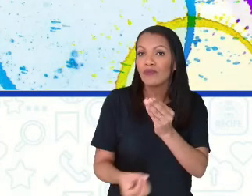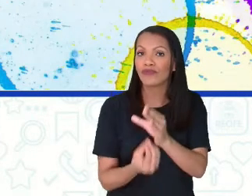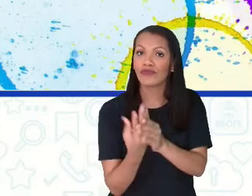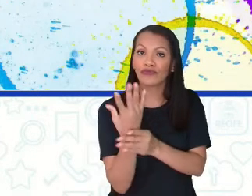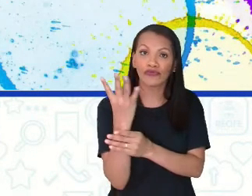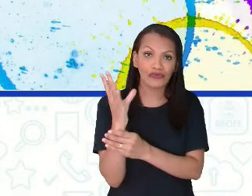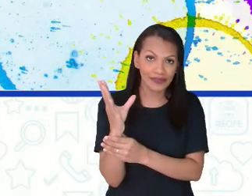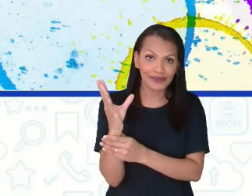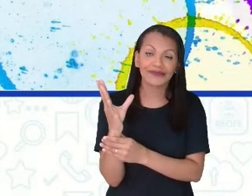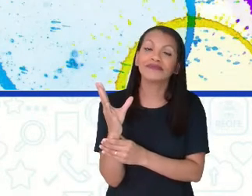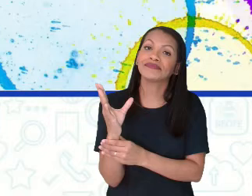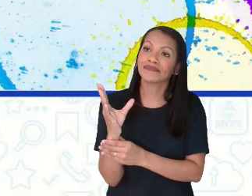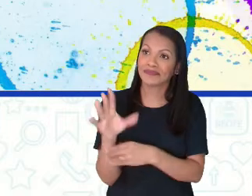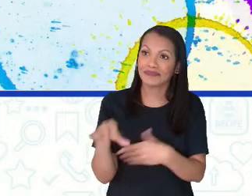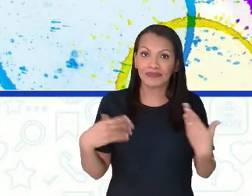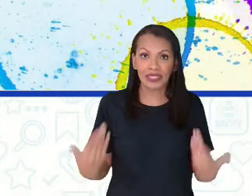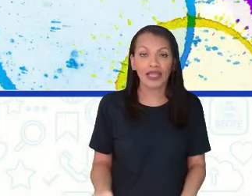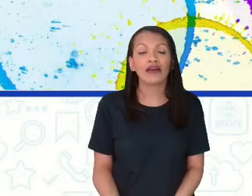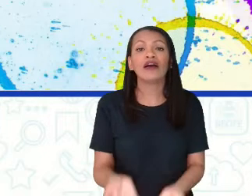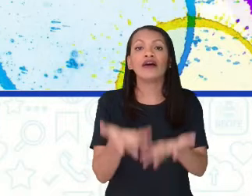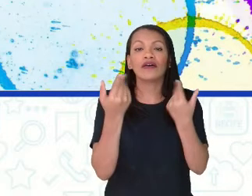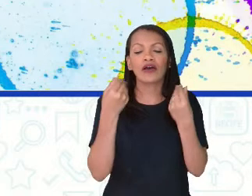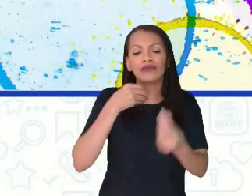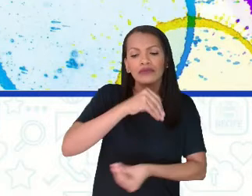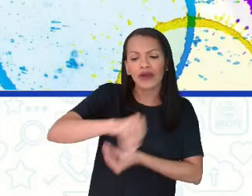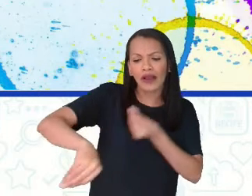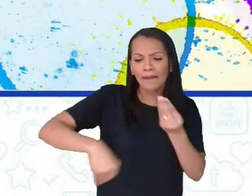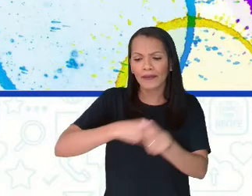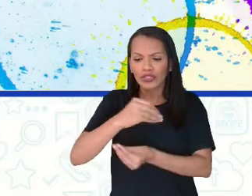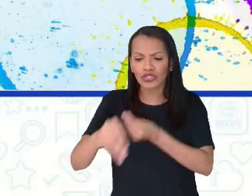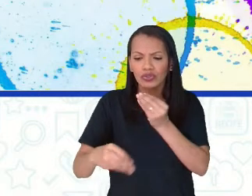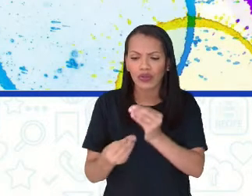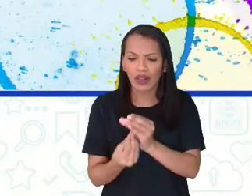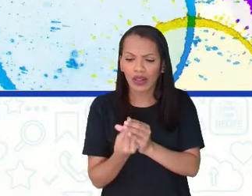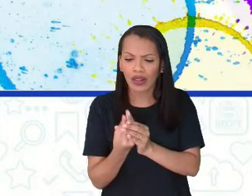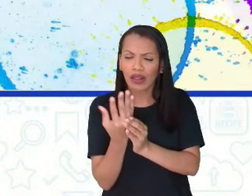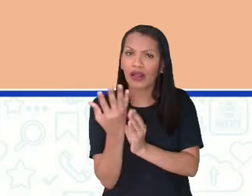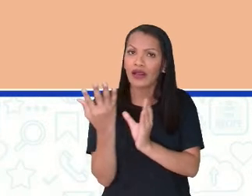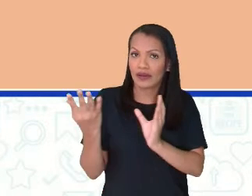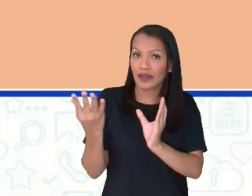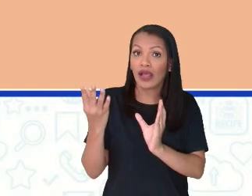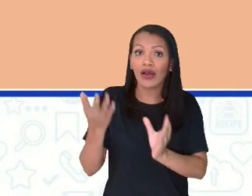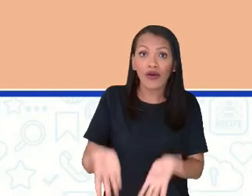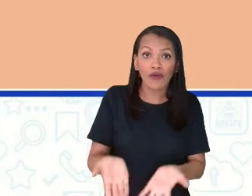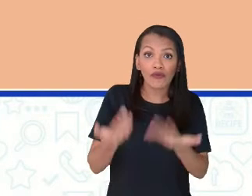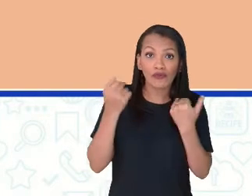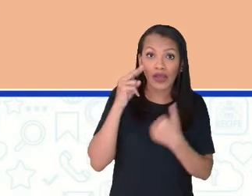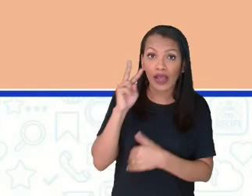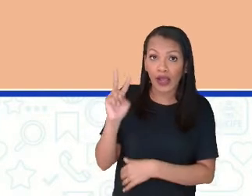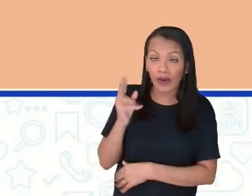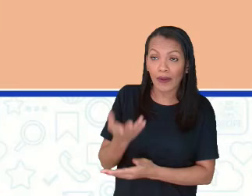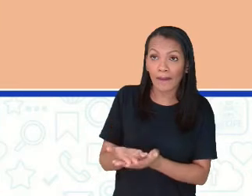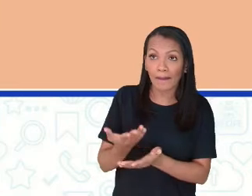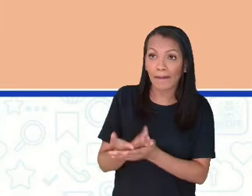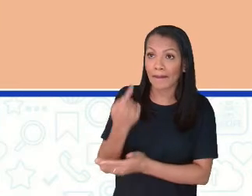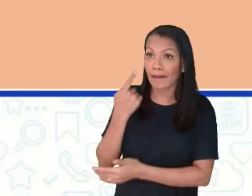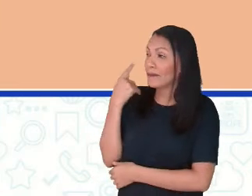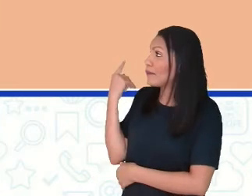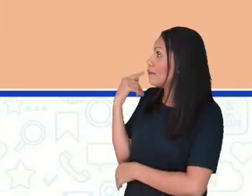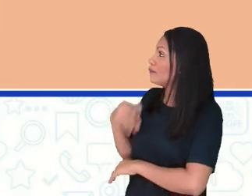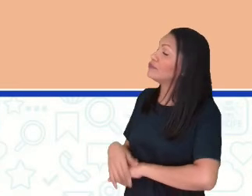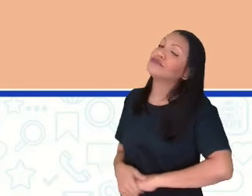a gente vem trabalhando aí com essa questão de mistura e vamos rever a aula passada. Para a gente falar de